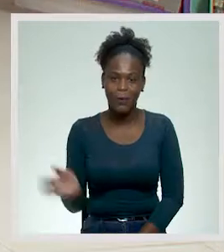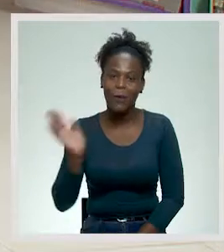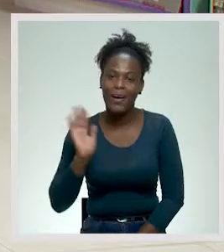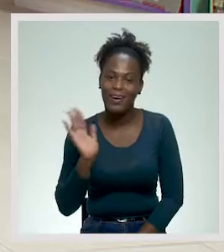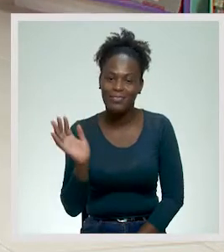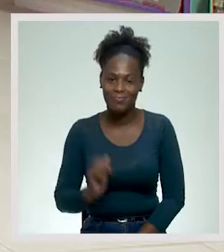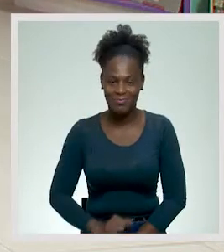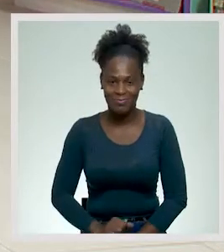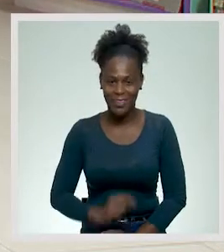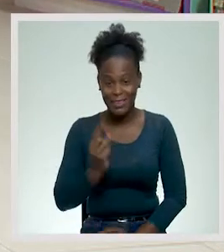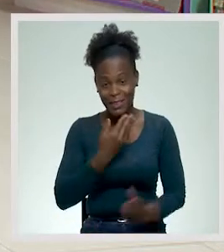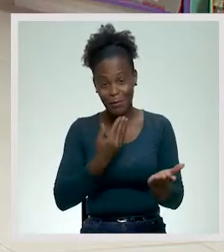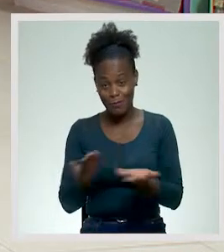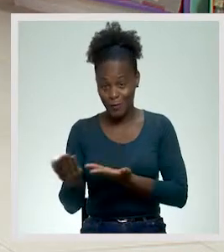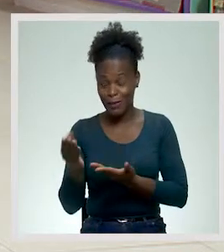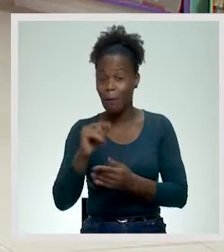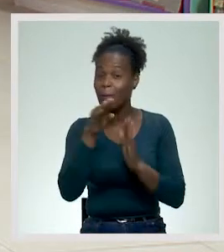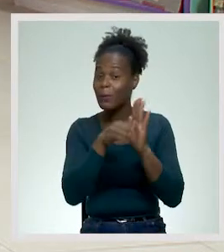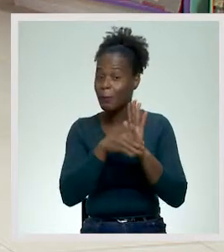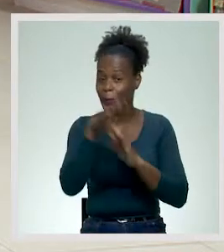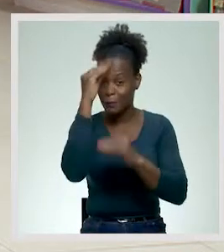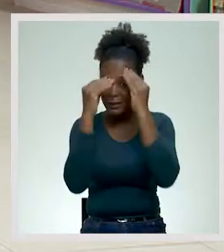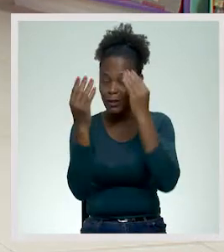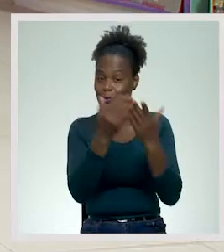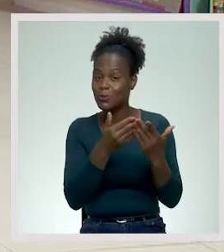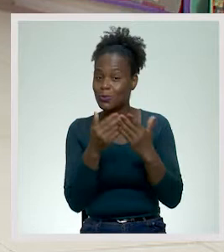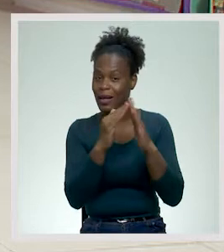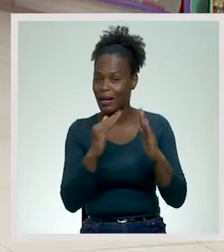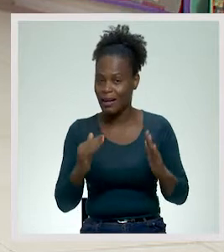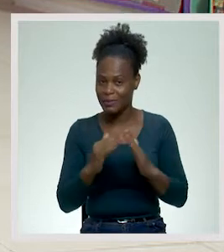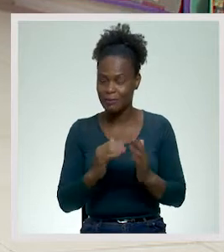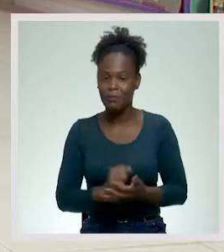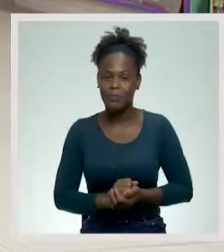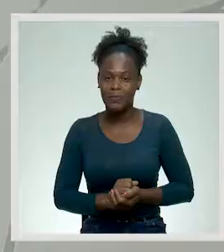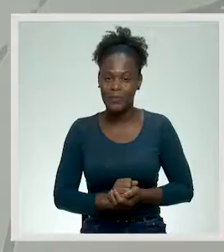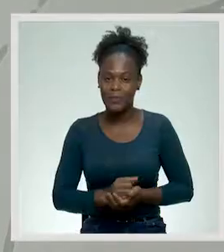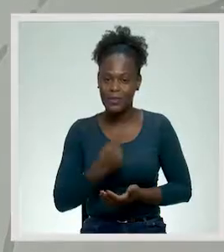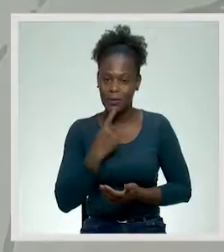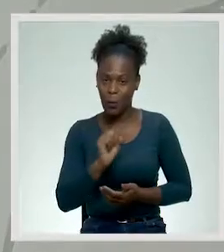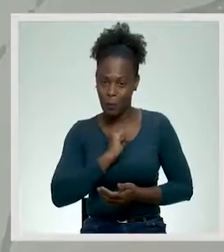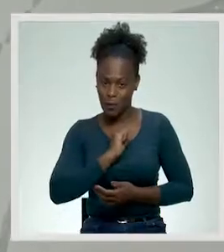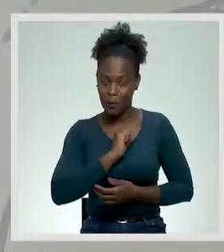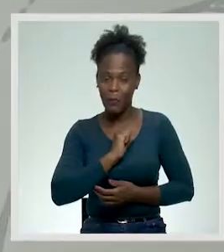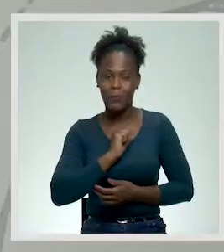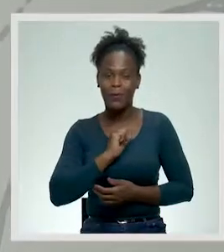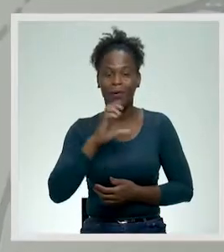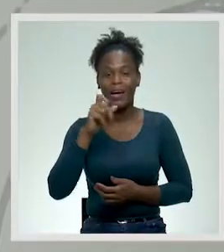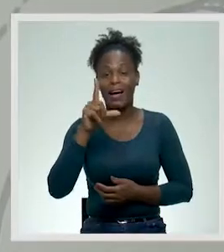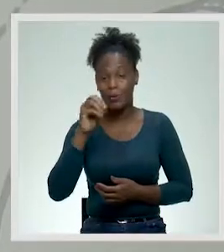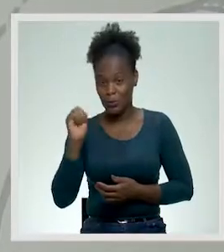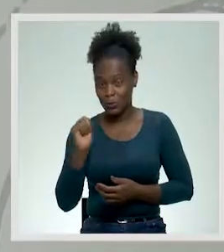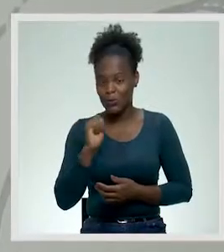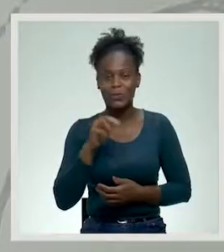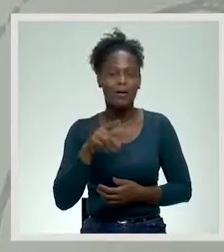Olá, sejam bem-vindos ao programa Aprender e Estudar em Casa. Sou Carlos